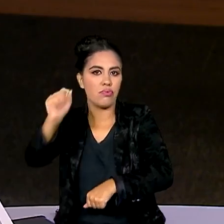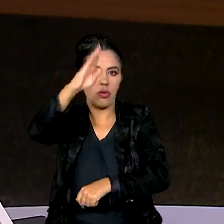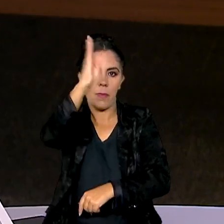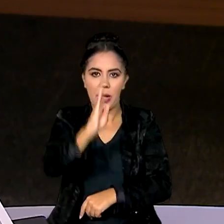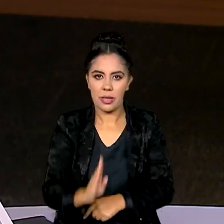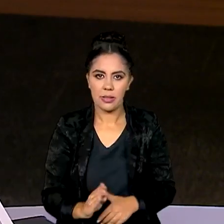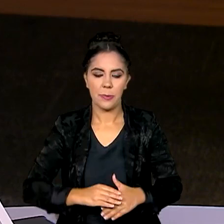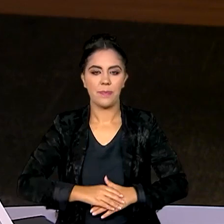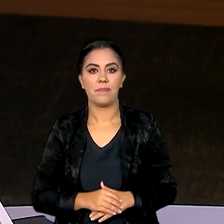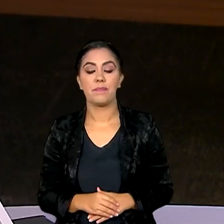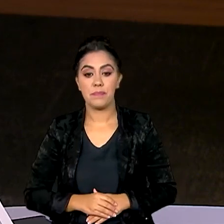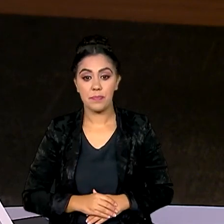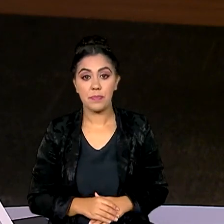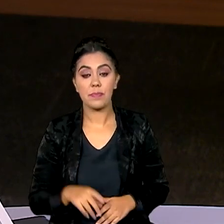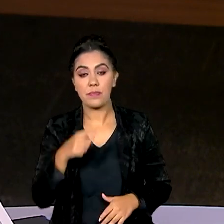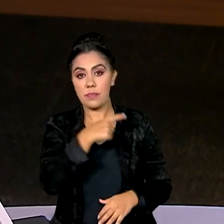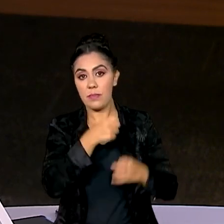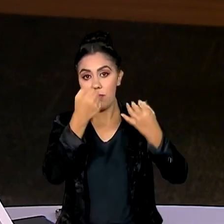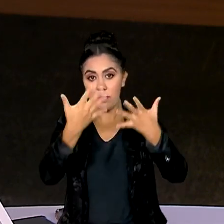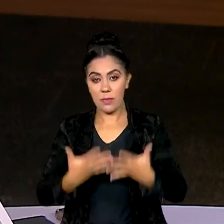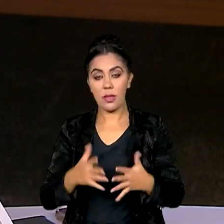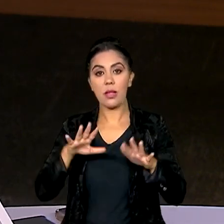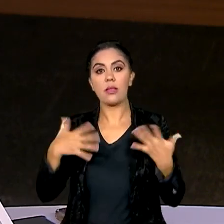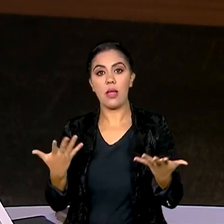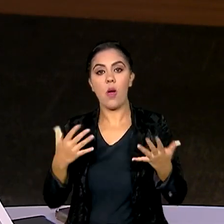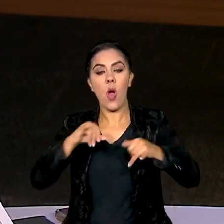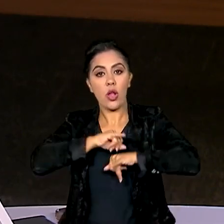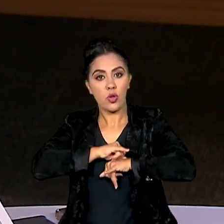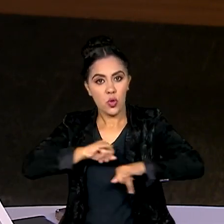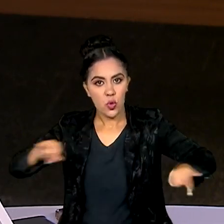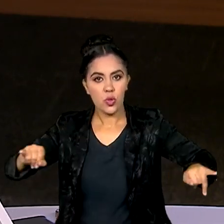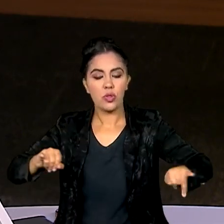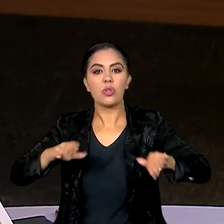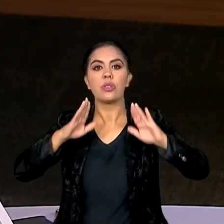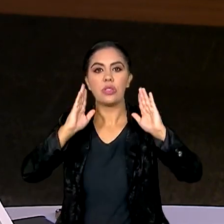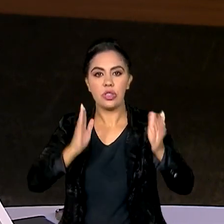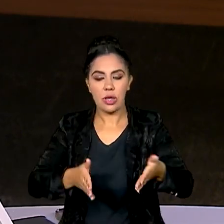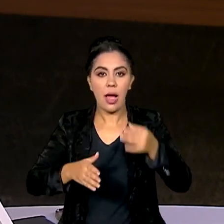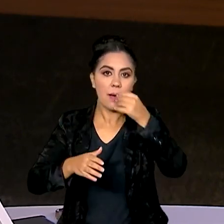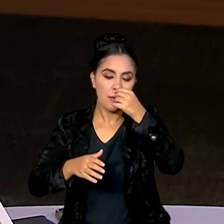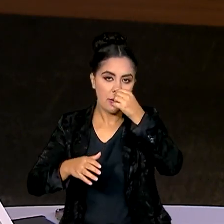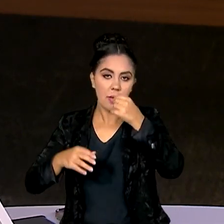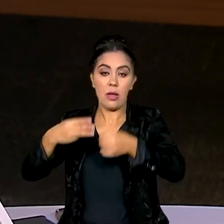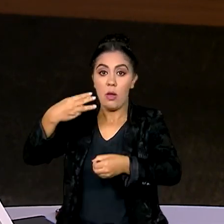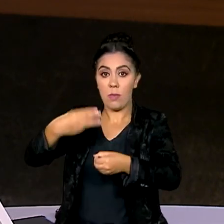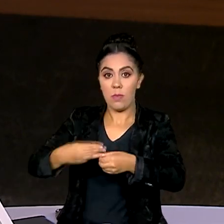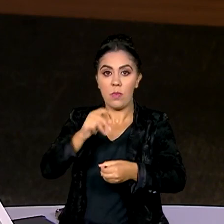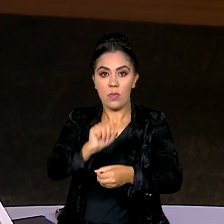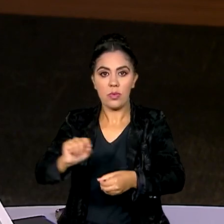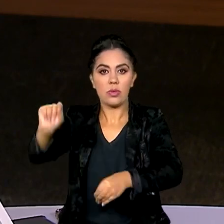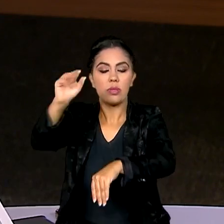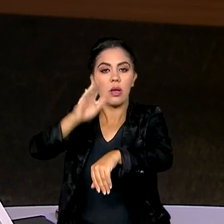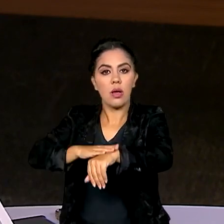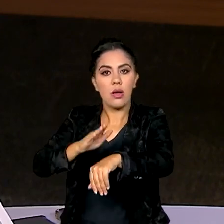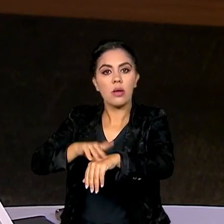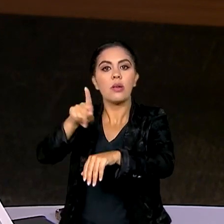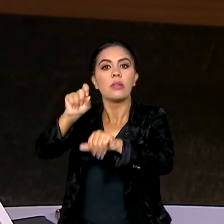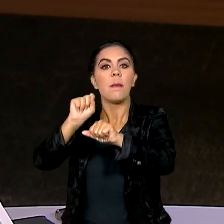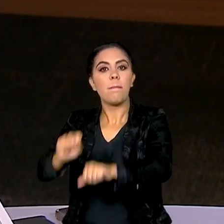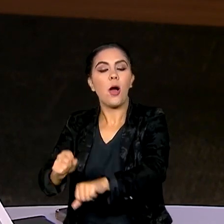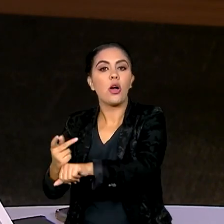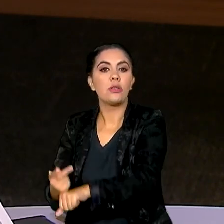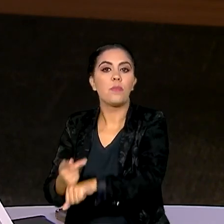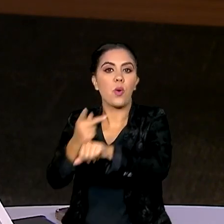Olha, feito o anúncio, cada município já pode procurar o órgão correspondente para apresentar